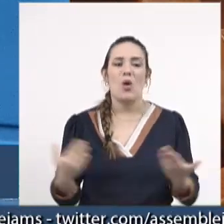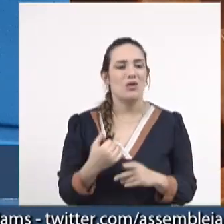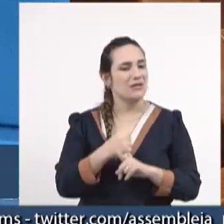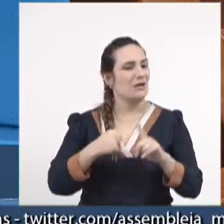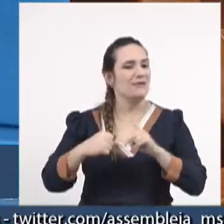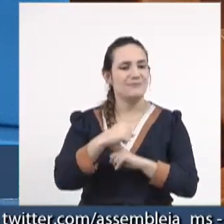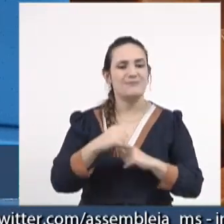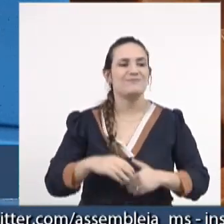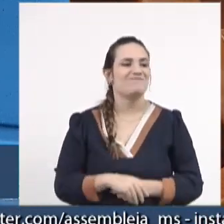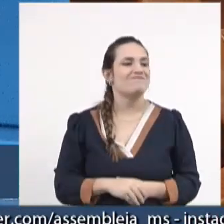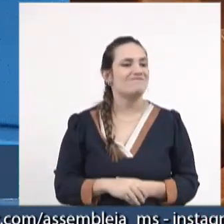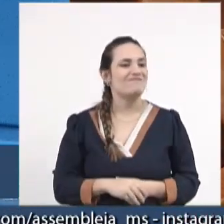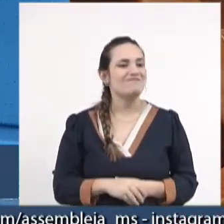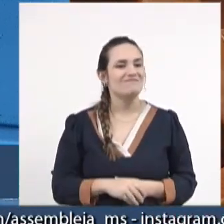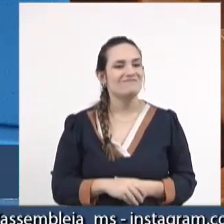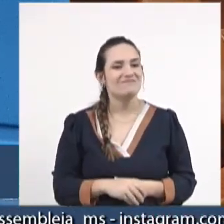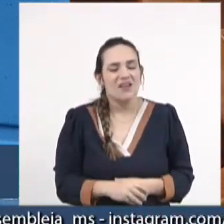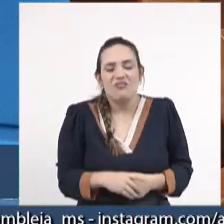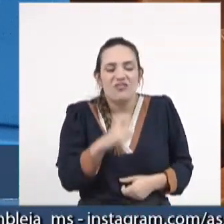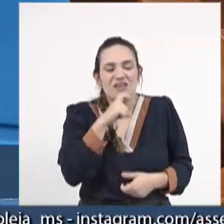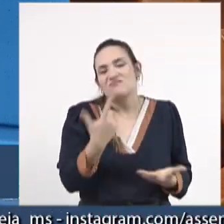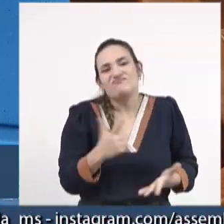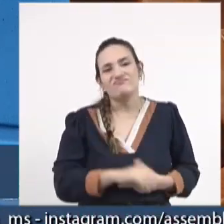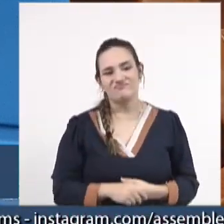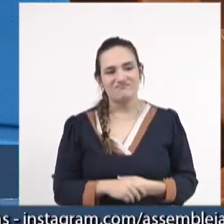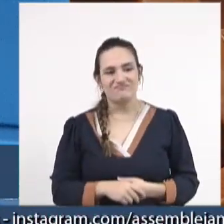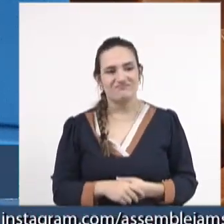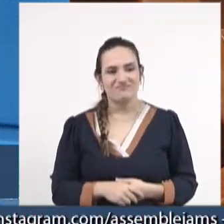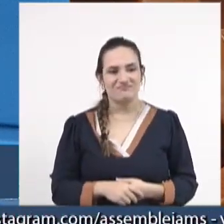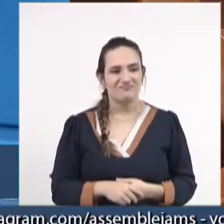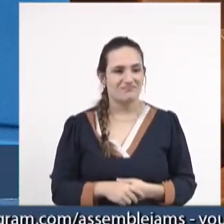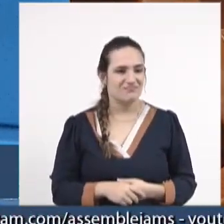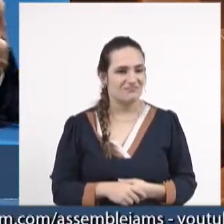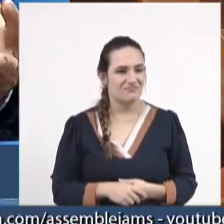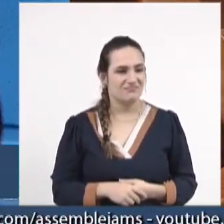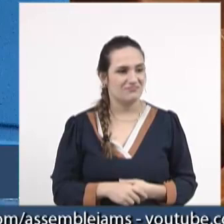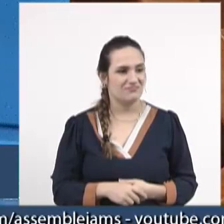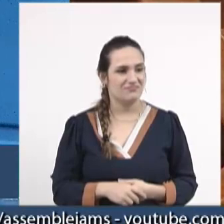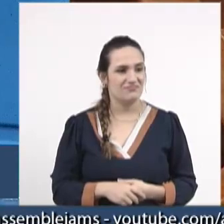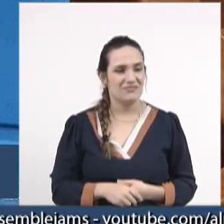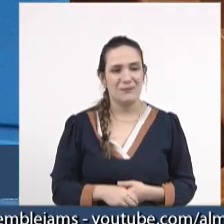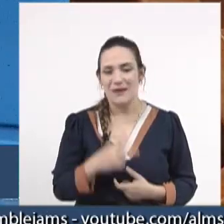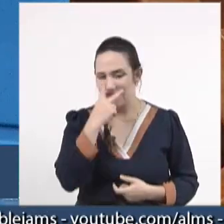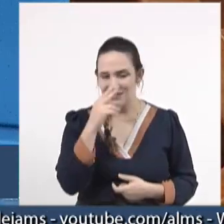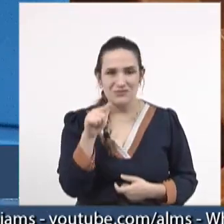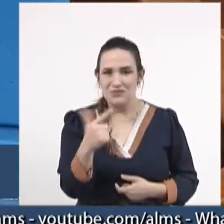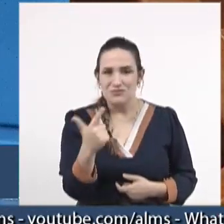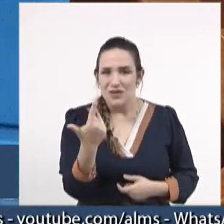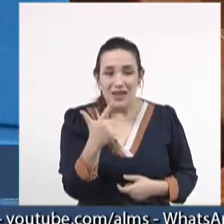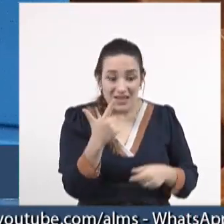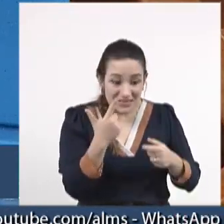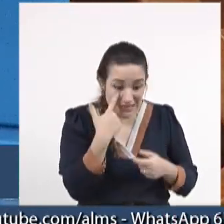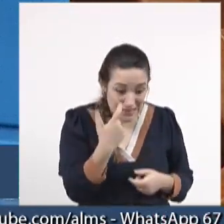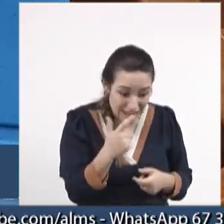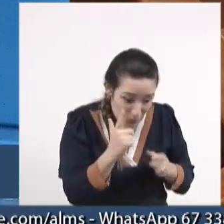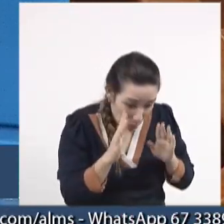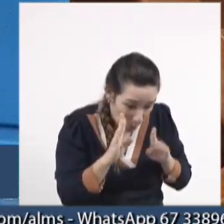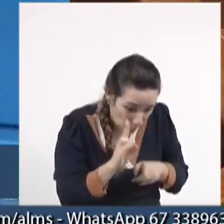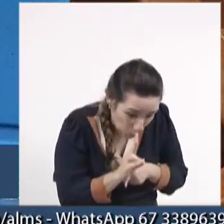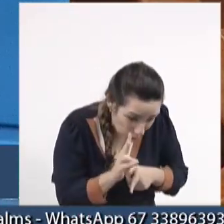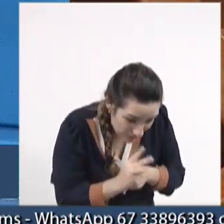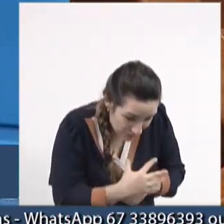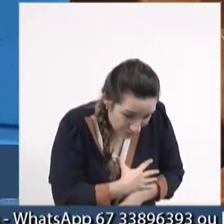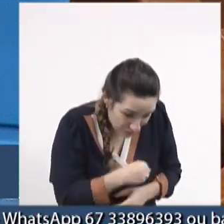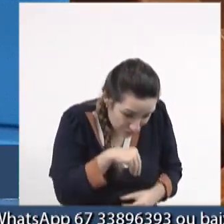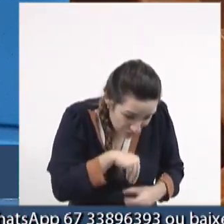sociedade mecanizada e fria. Acabou aquela história de você criar filhos